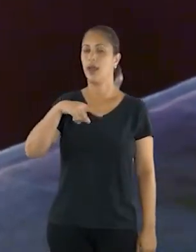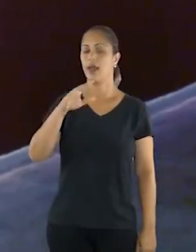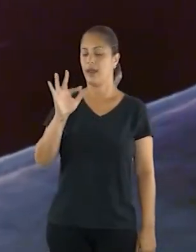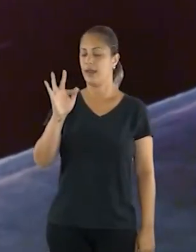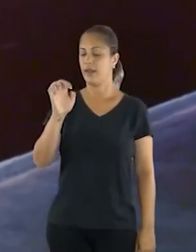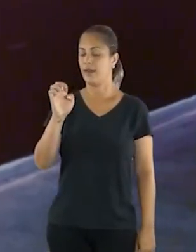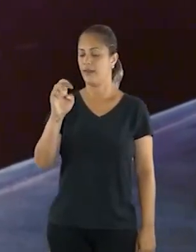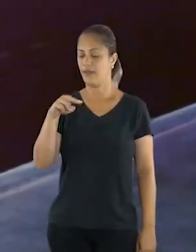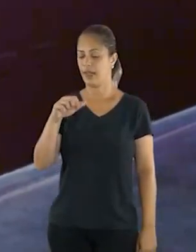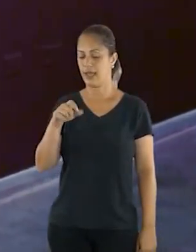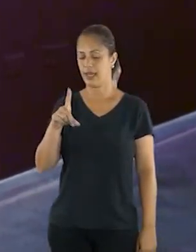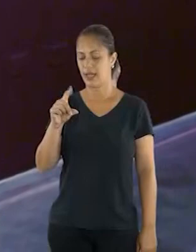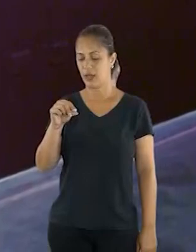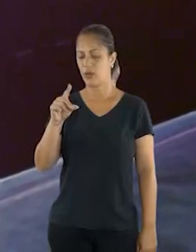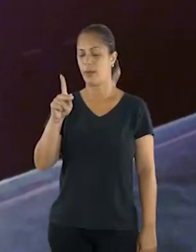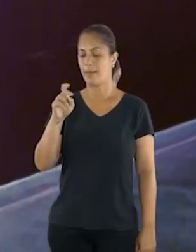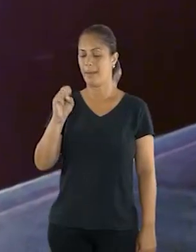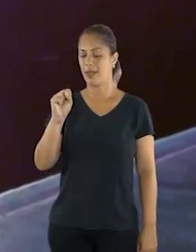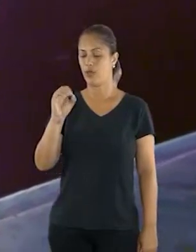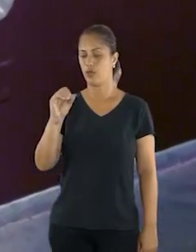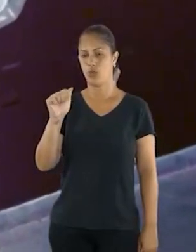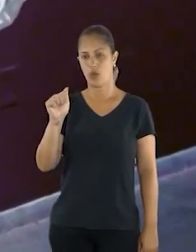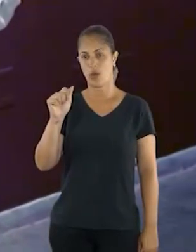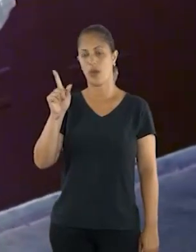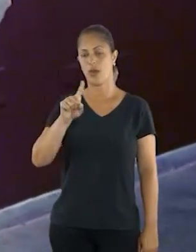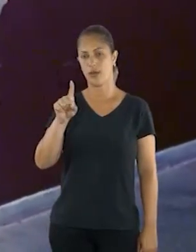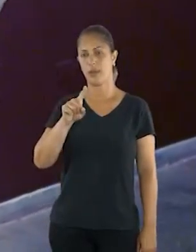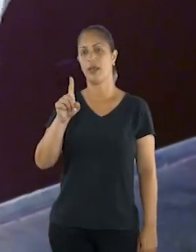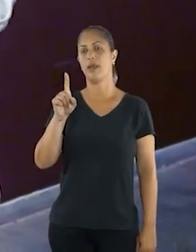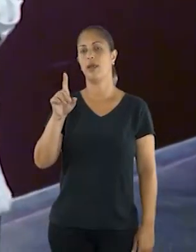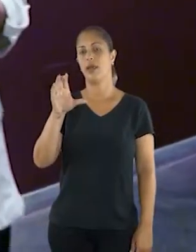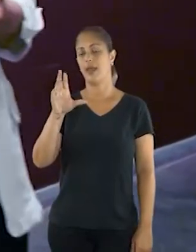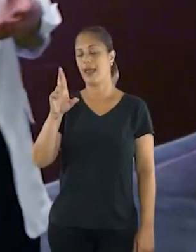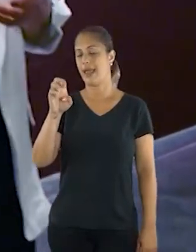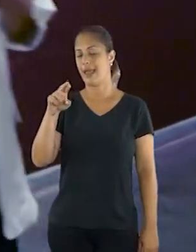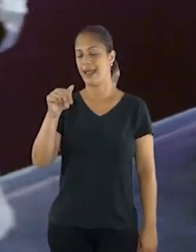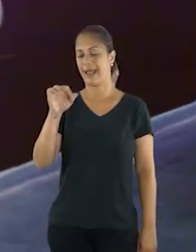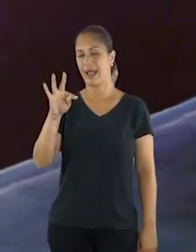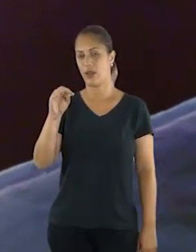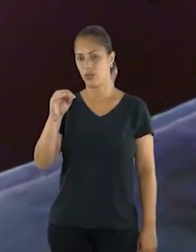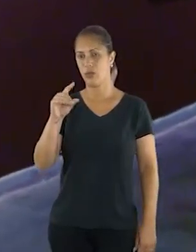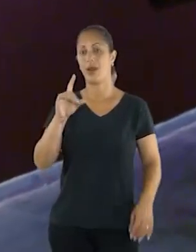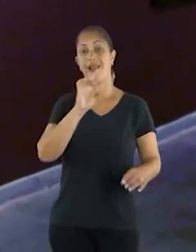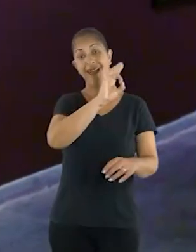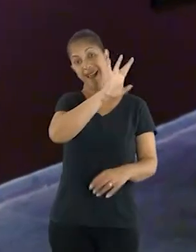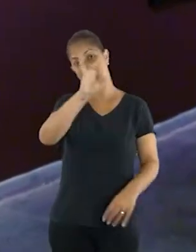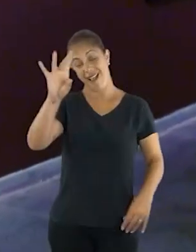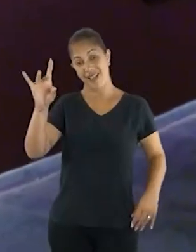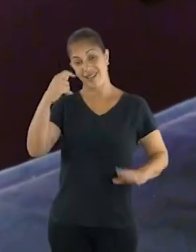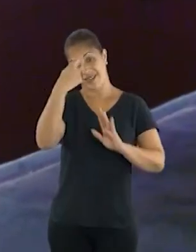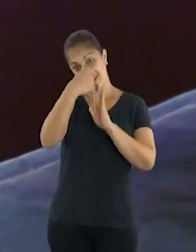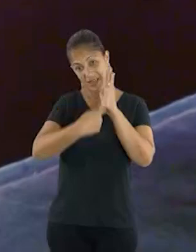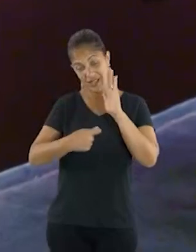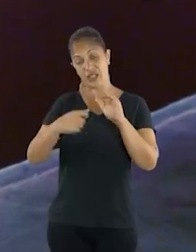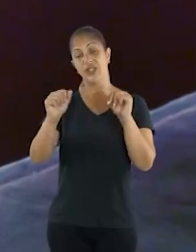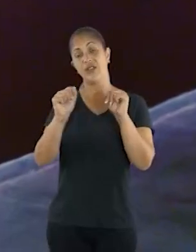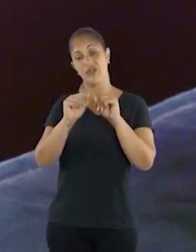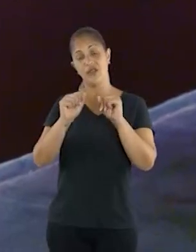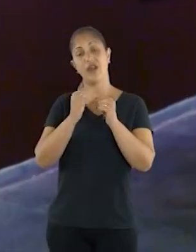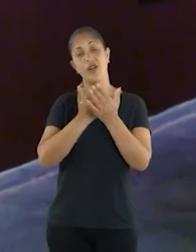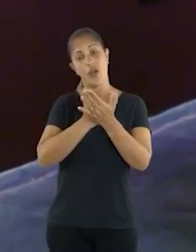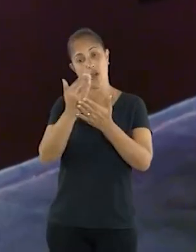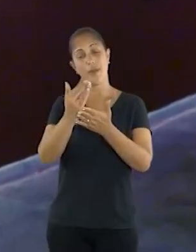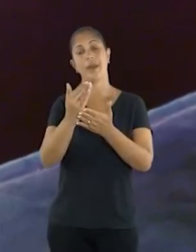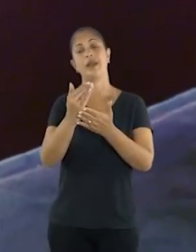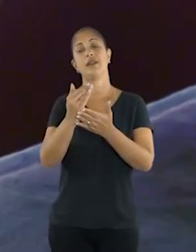aqui do Maximiliano Campos, aqui do Renato Carneiro Campos. Cada um desses textos, ele parte